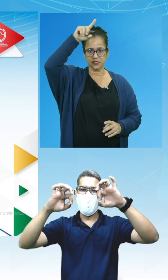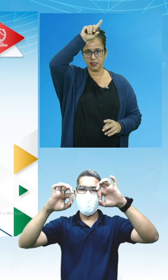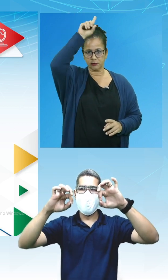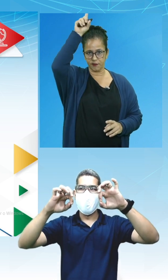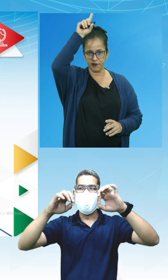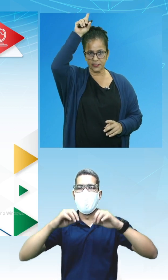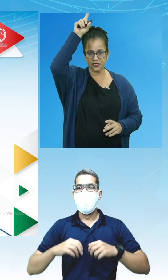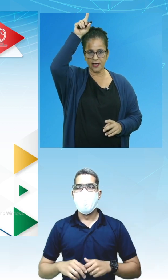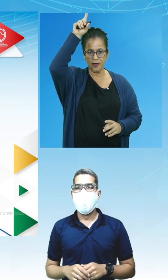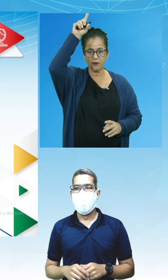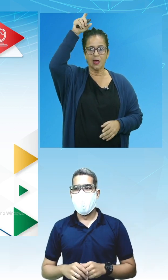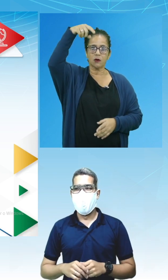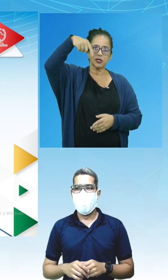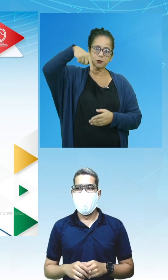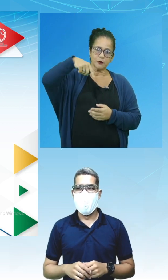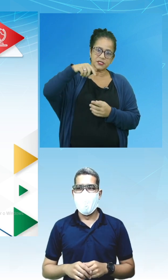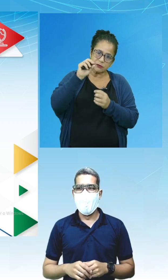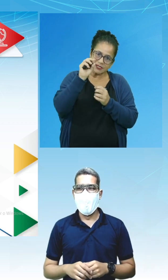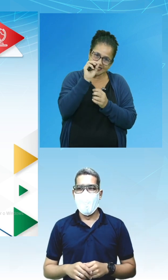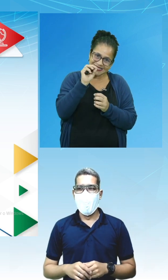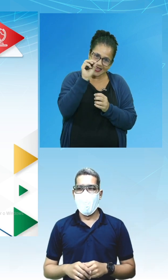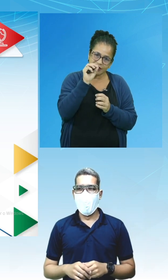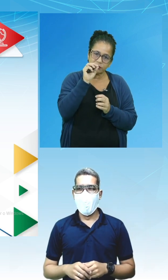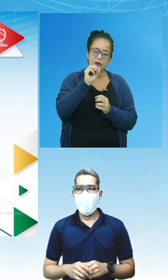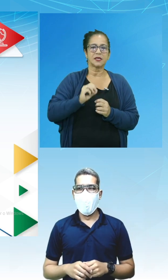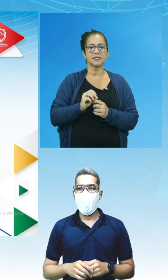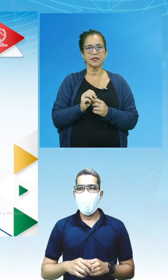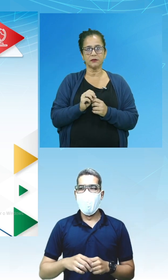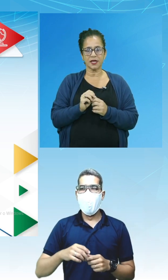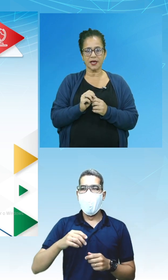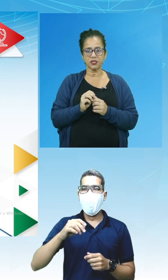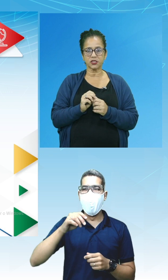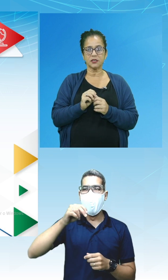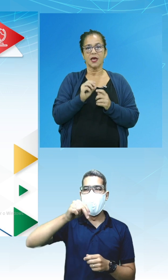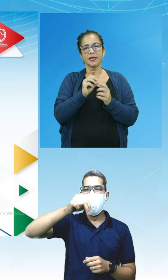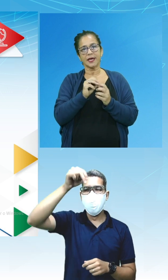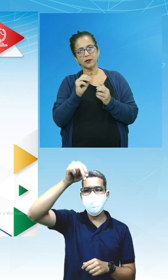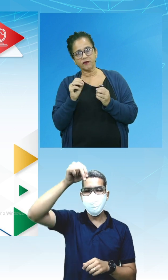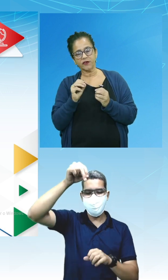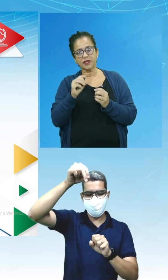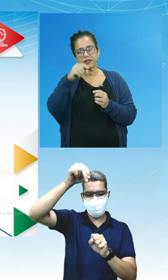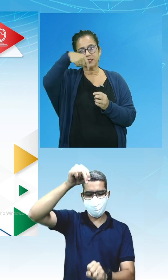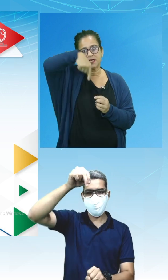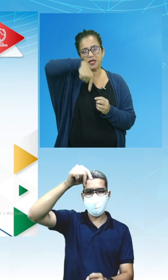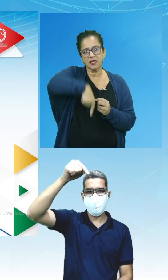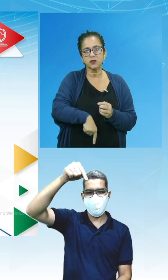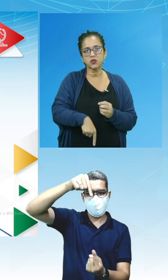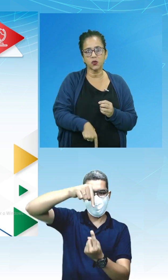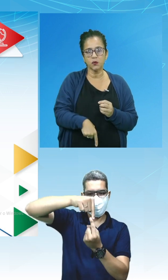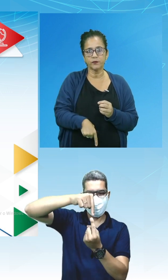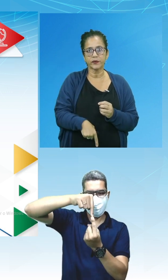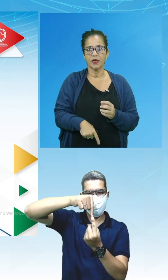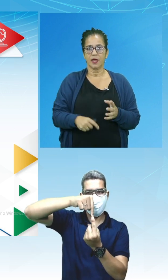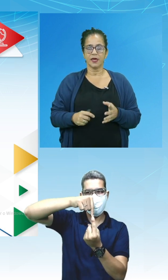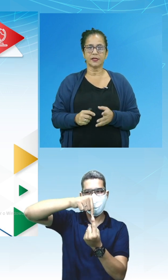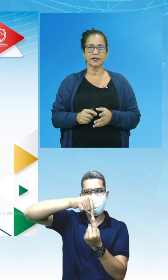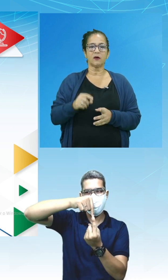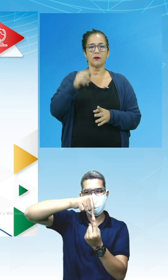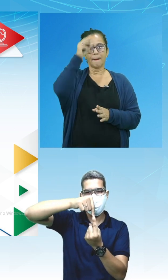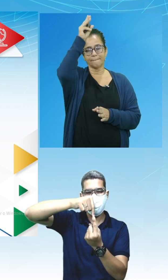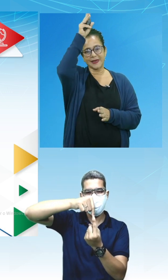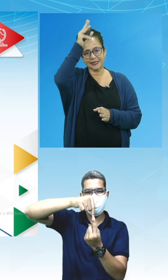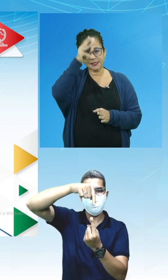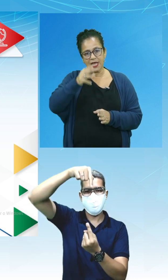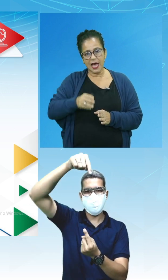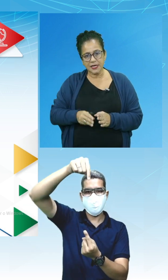como centro referencial, corresponde ao 0, que seria o leste, e a 90, que seria o sul.